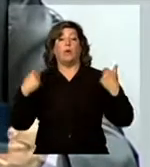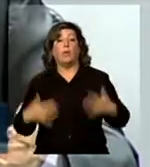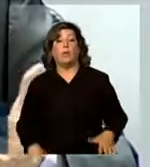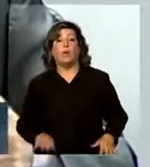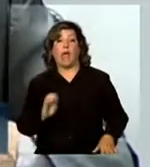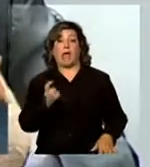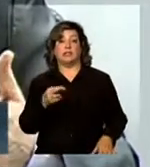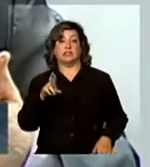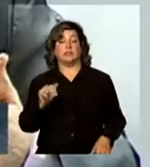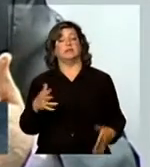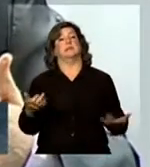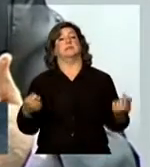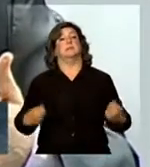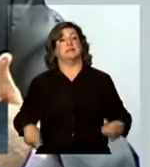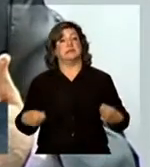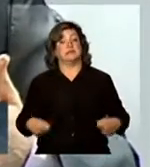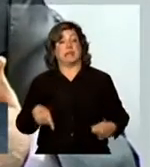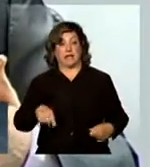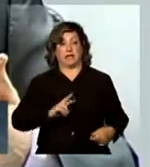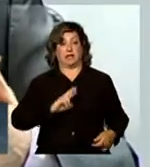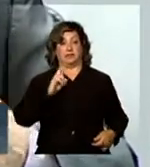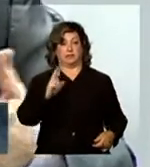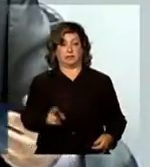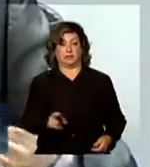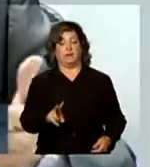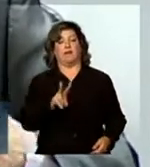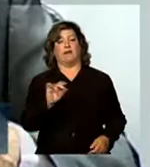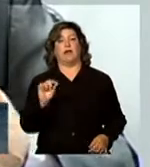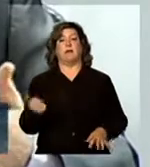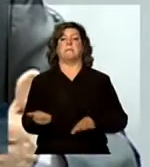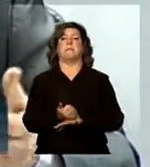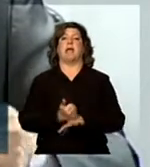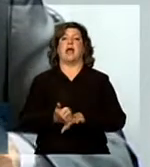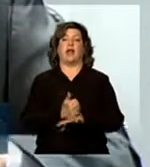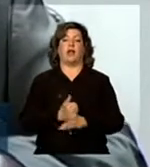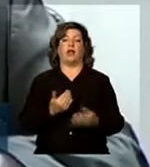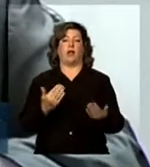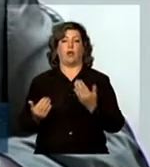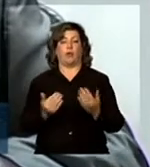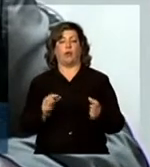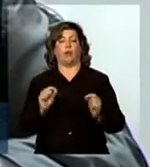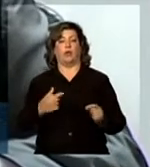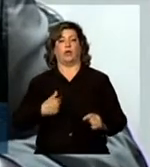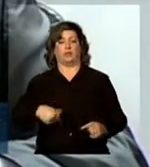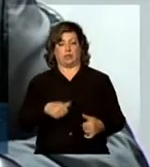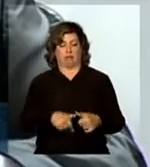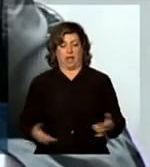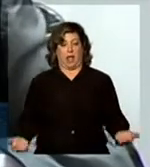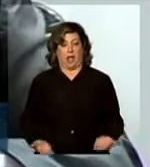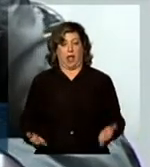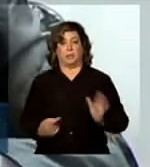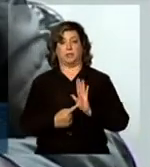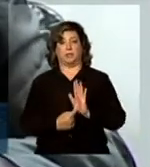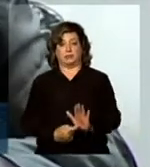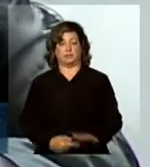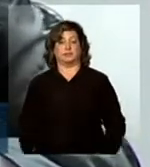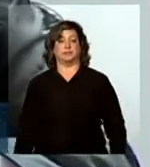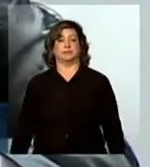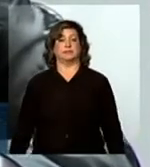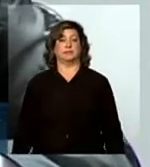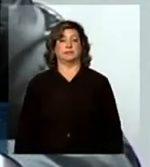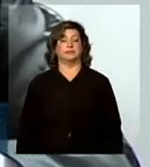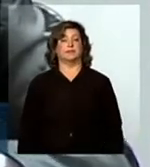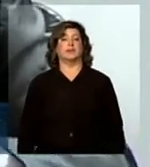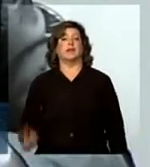extraordinária, significa que esse resultado será melhor do que este que nós estamos projetando.